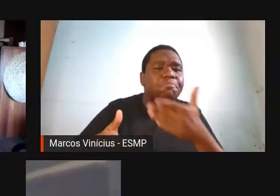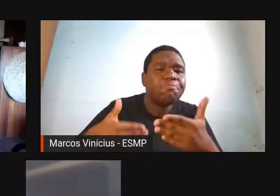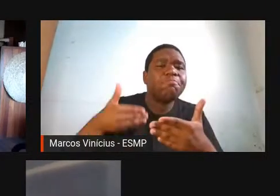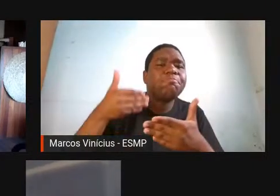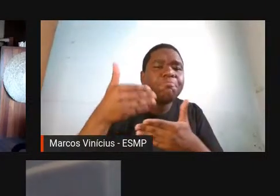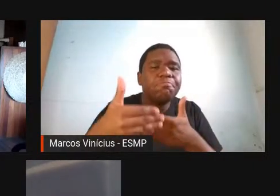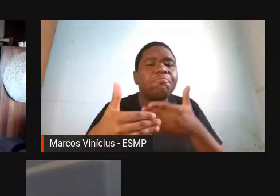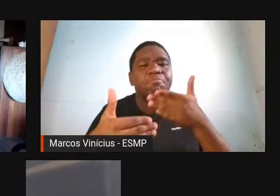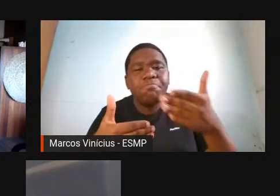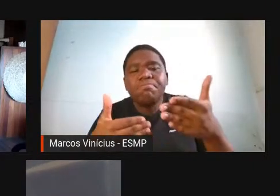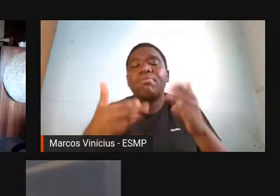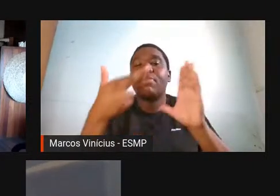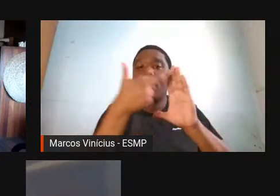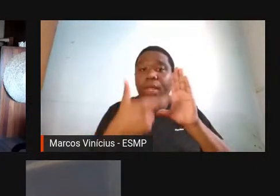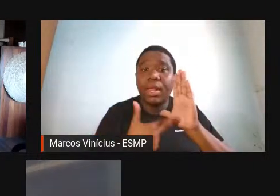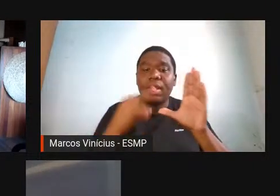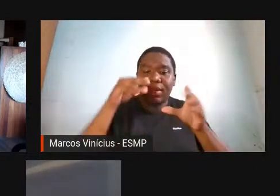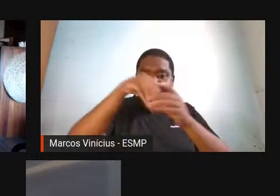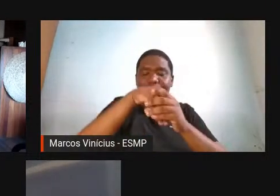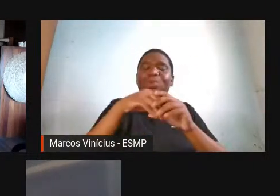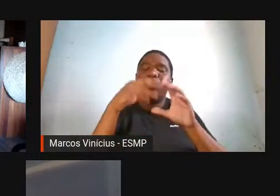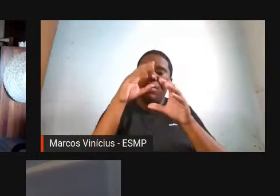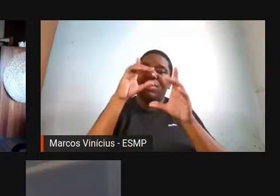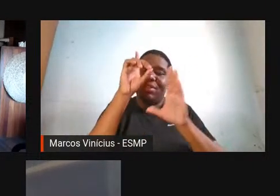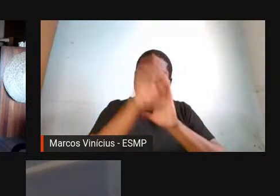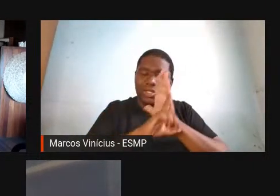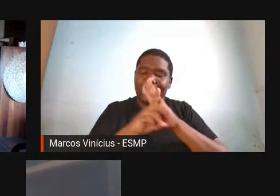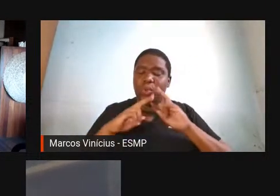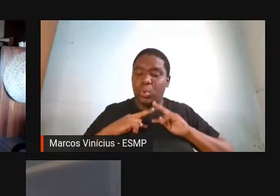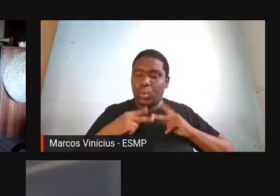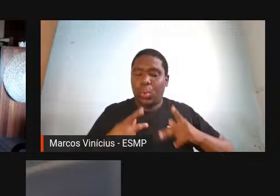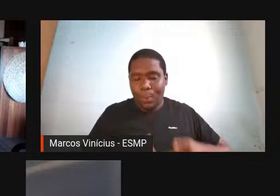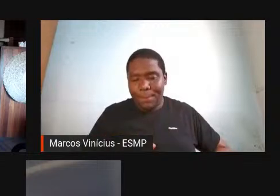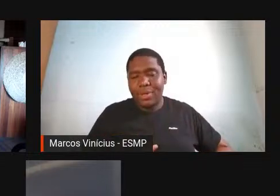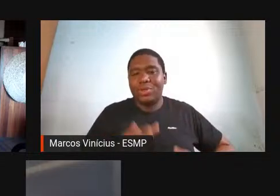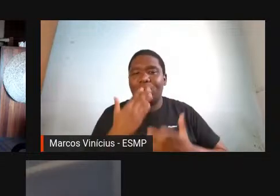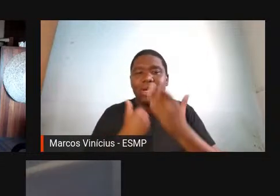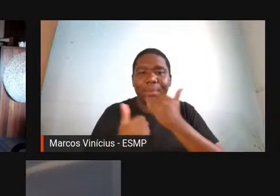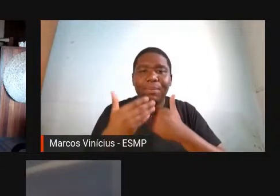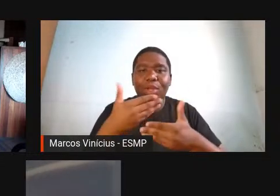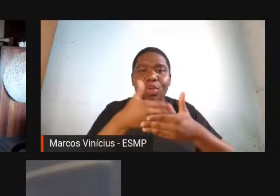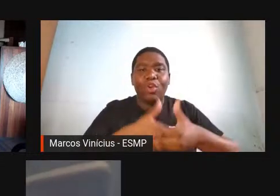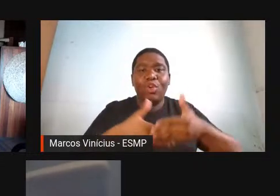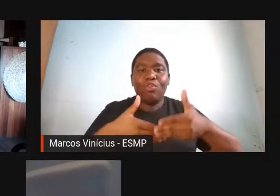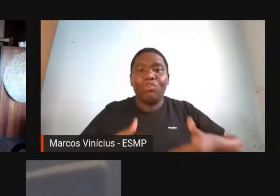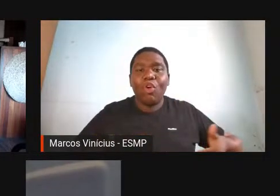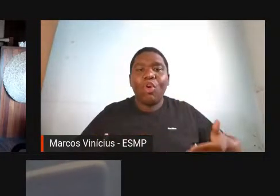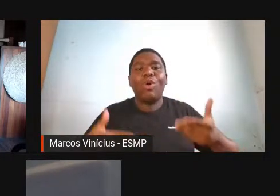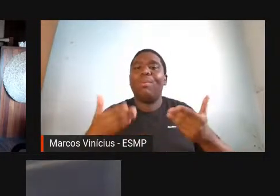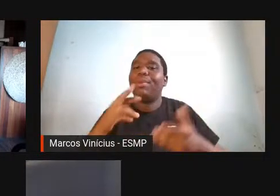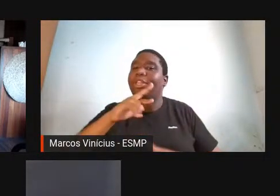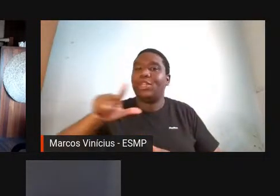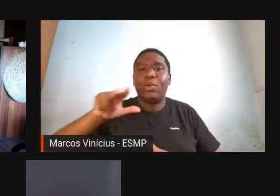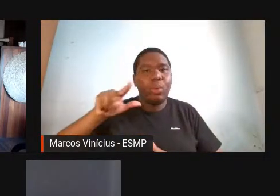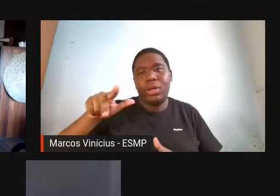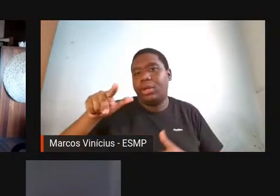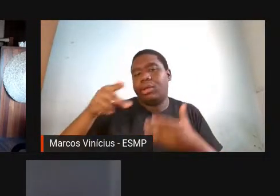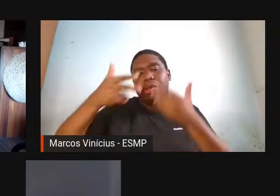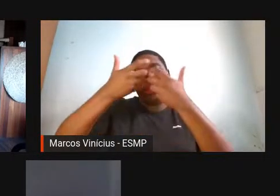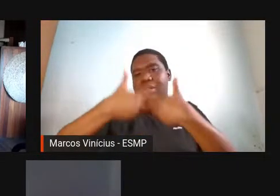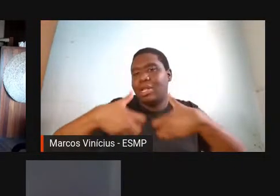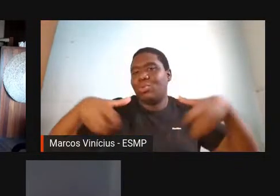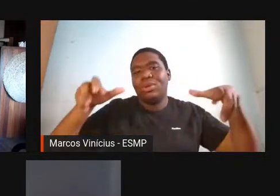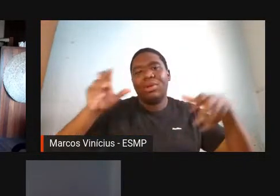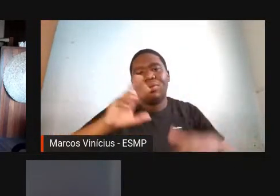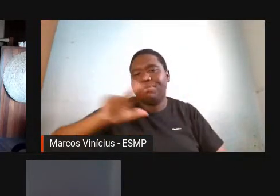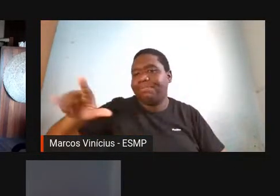na doutrina do direito humano à alimentação adequada. A fome não é um fenômeno natural. Ainda hoje,